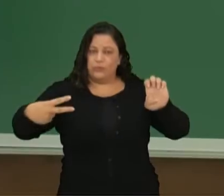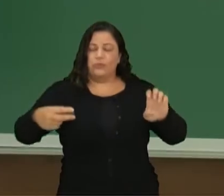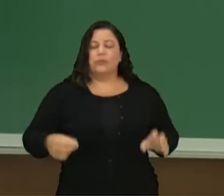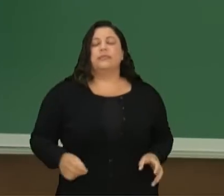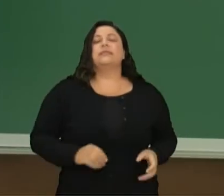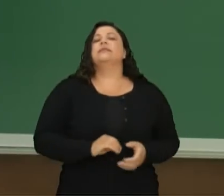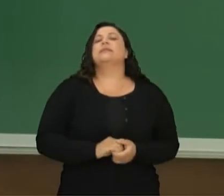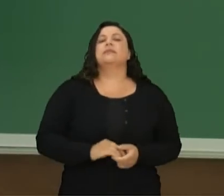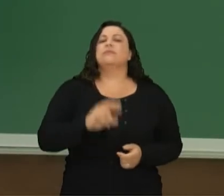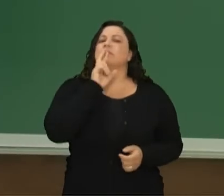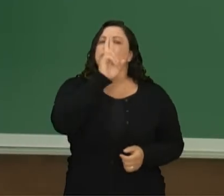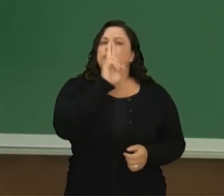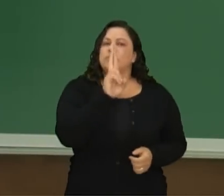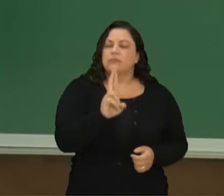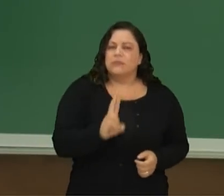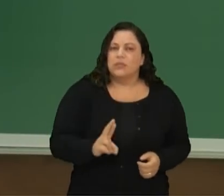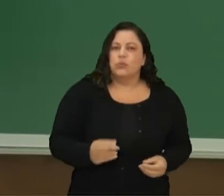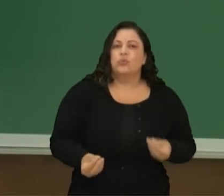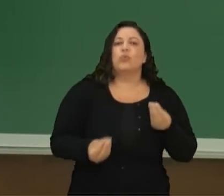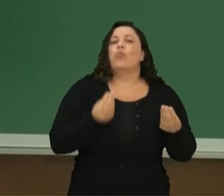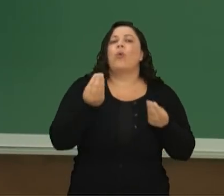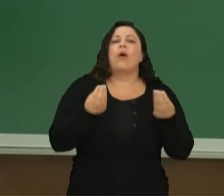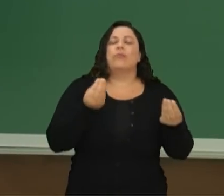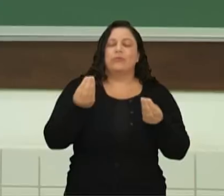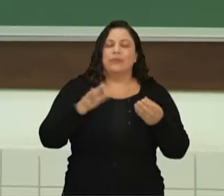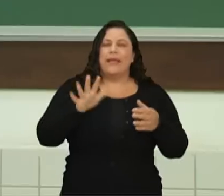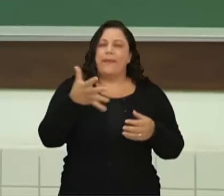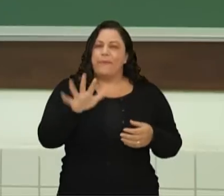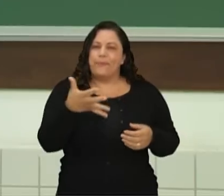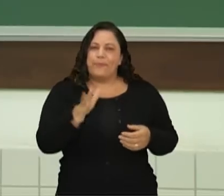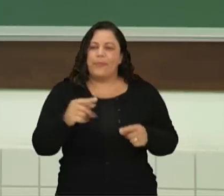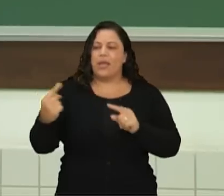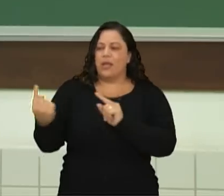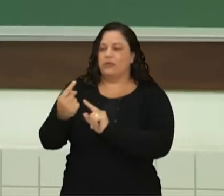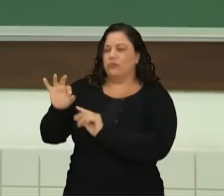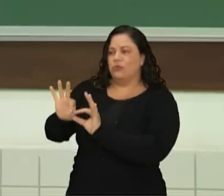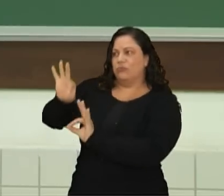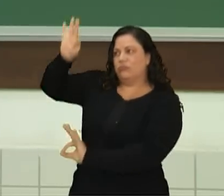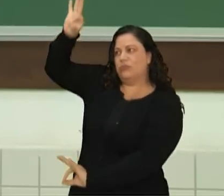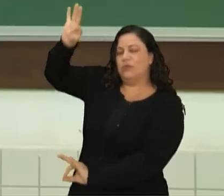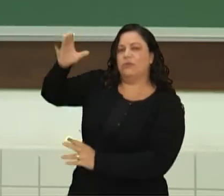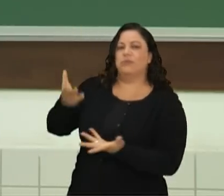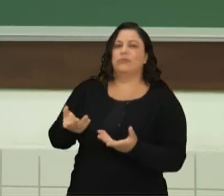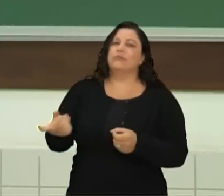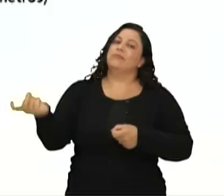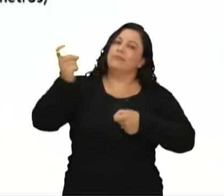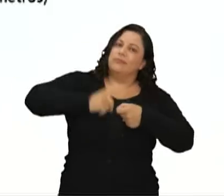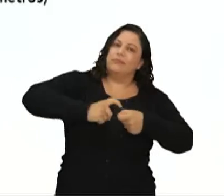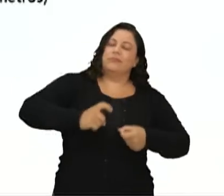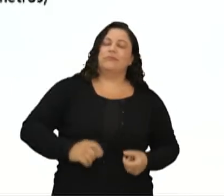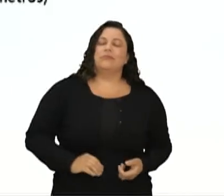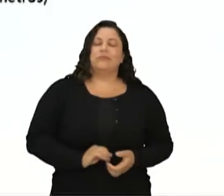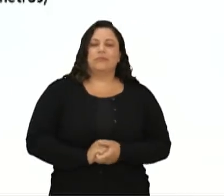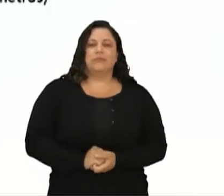1,92. Então, resolvam lá qual que é a média de altura desses atletas, que nós já voltamos.